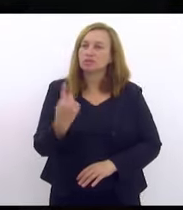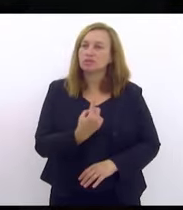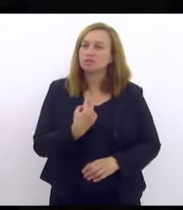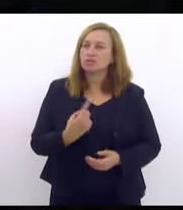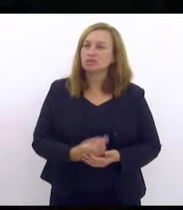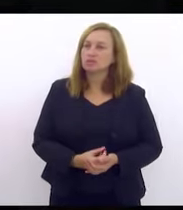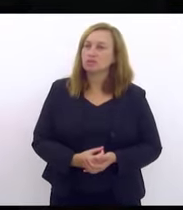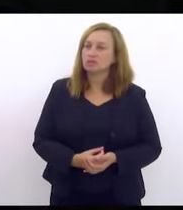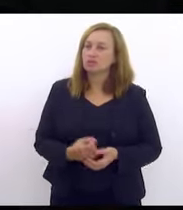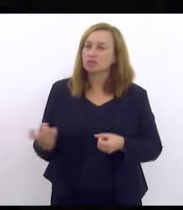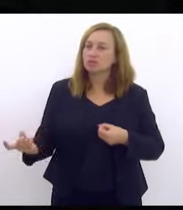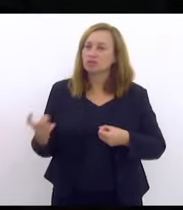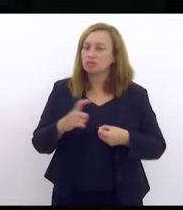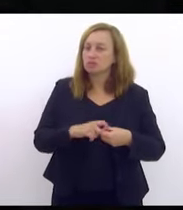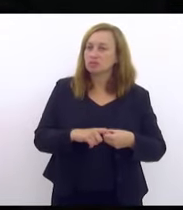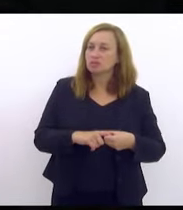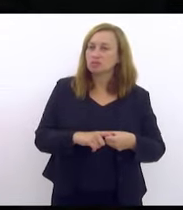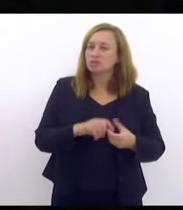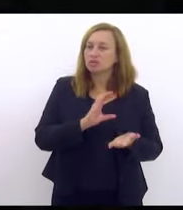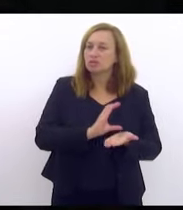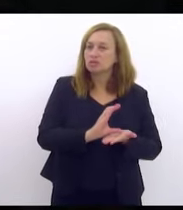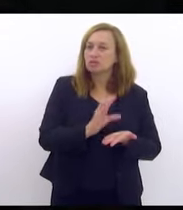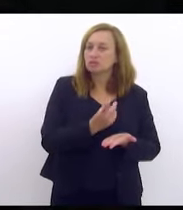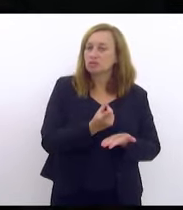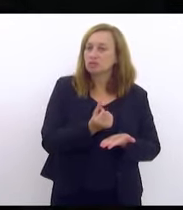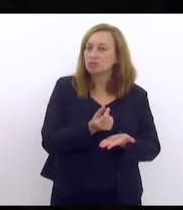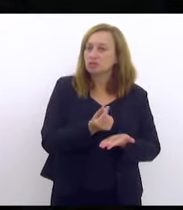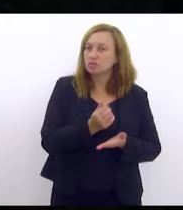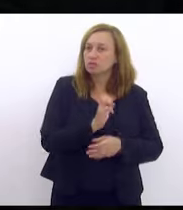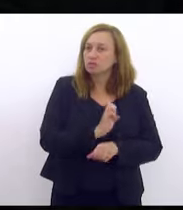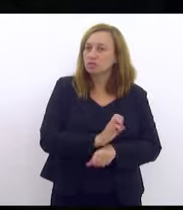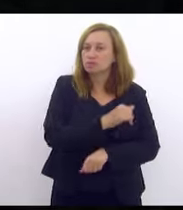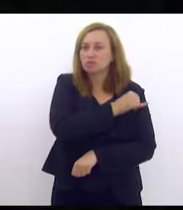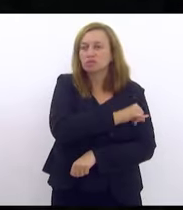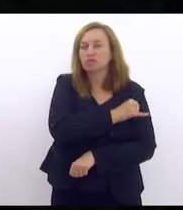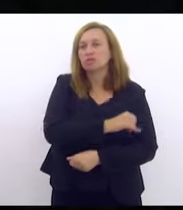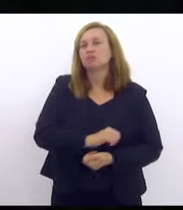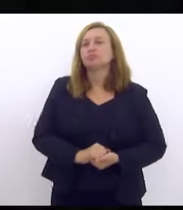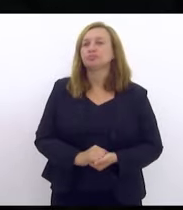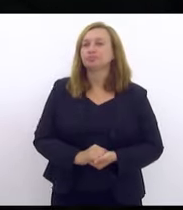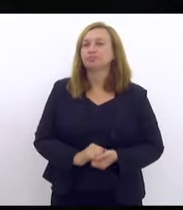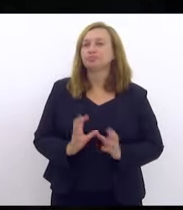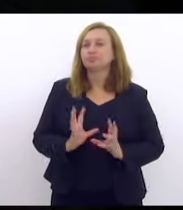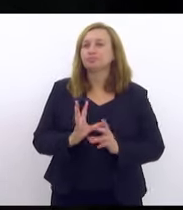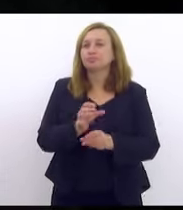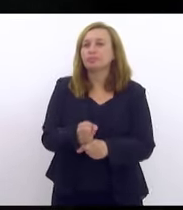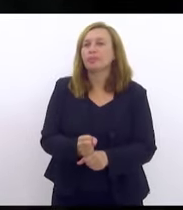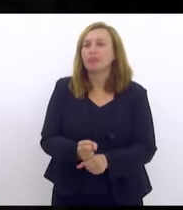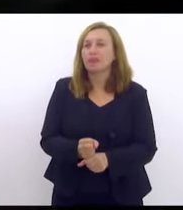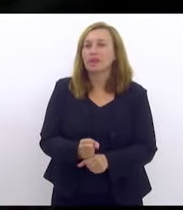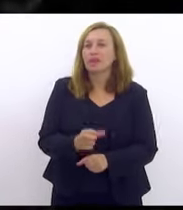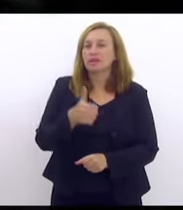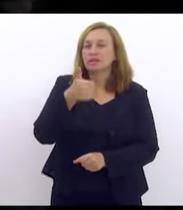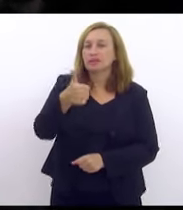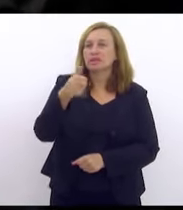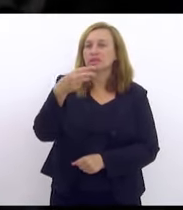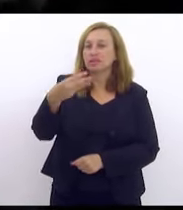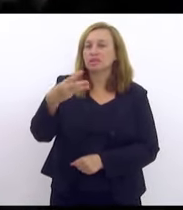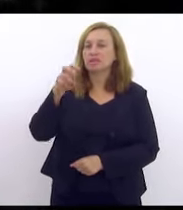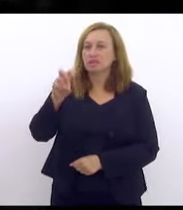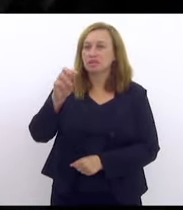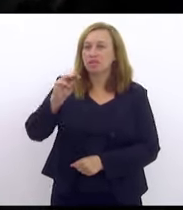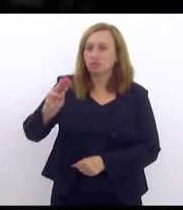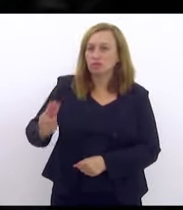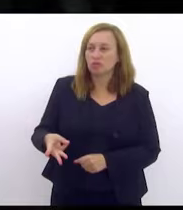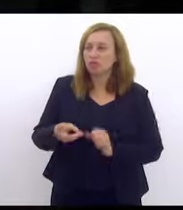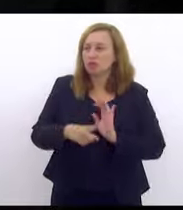o caixa, o orçamento, a receita do Estado do Rio de Janeiro, devem um montante que, somado, chega a cerca de 135 milhões e aí sim